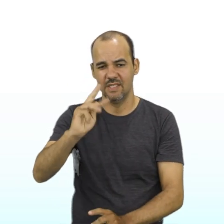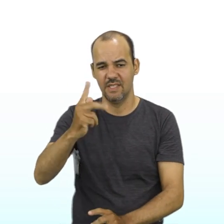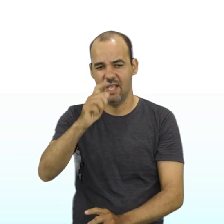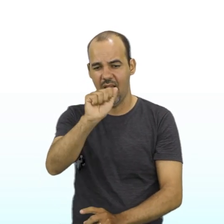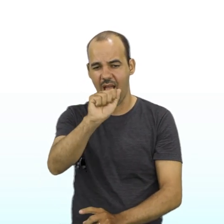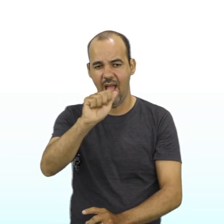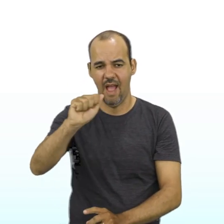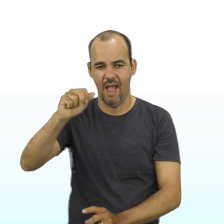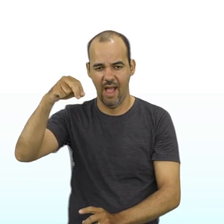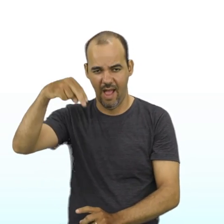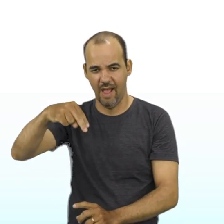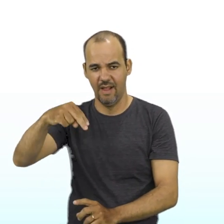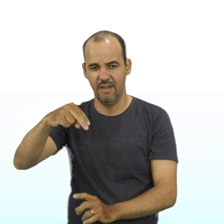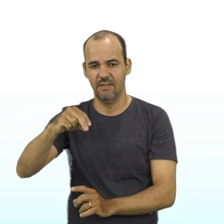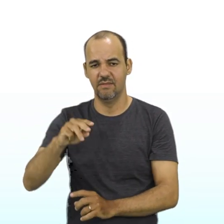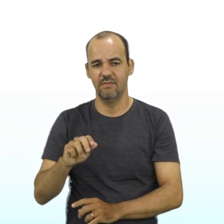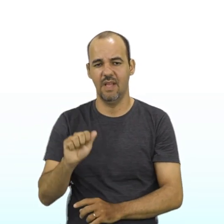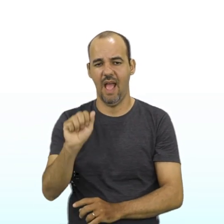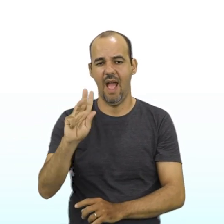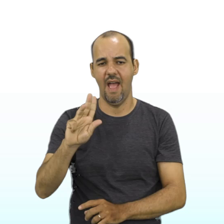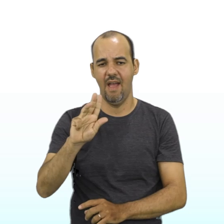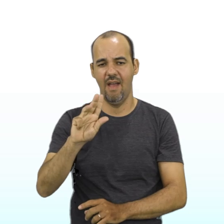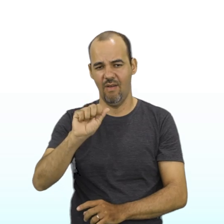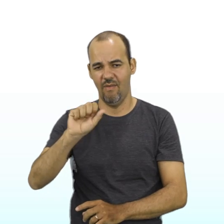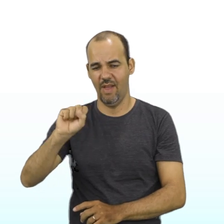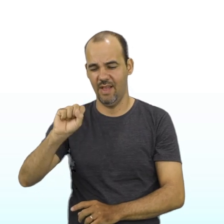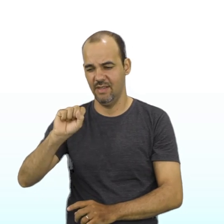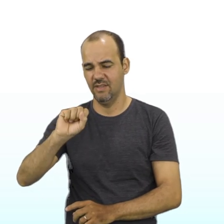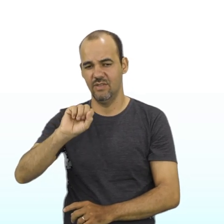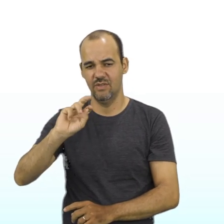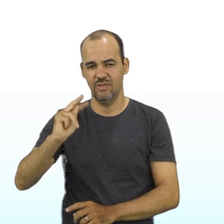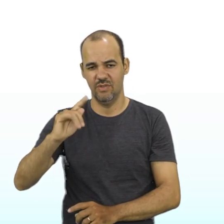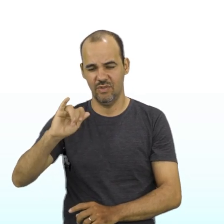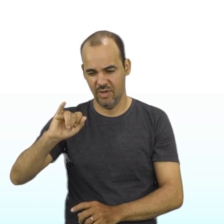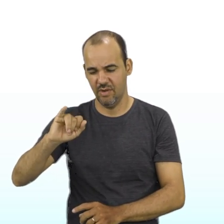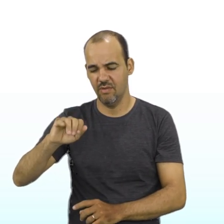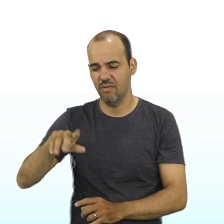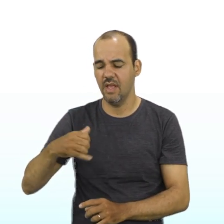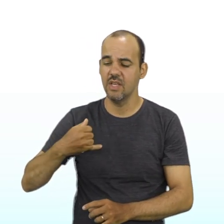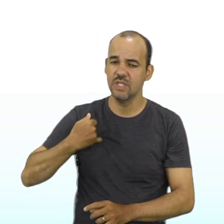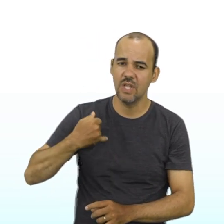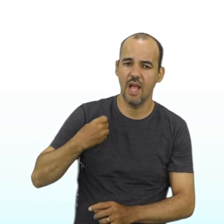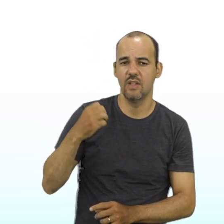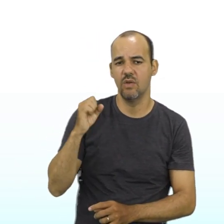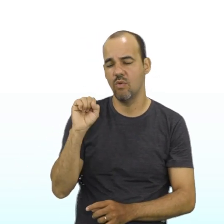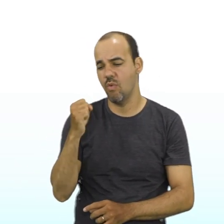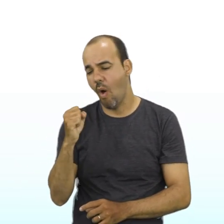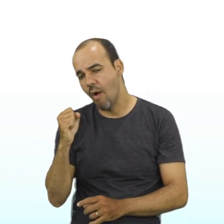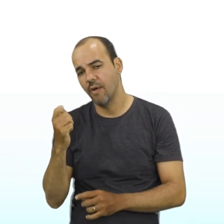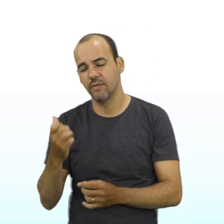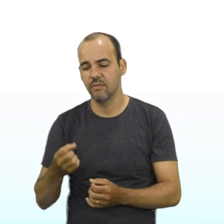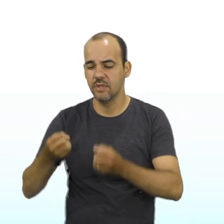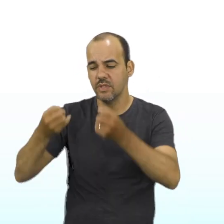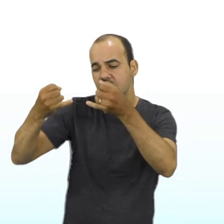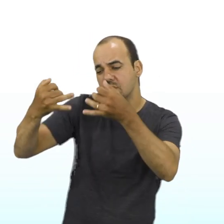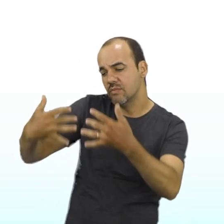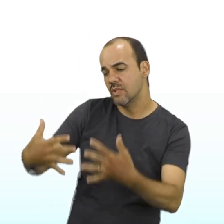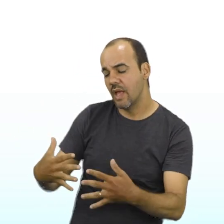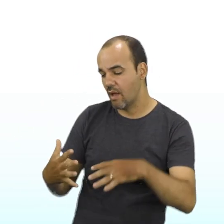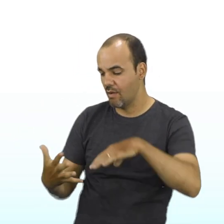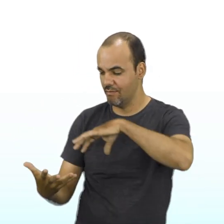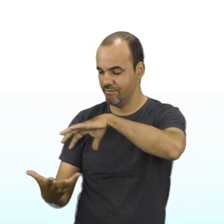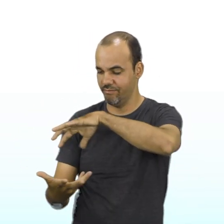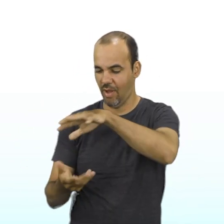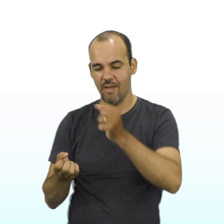também. Então, esse menino de 8 anos diz que o mundo está repleto de maravilhas que ninguém mais